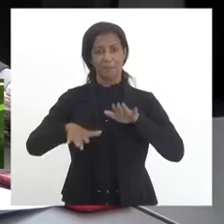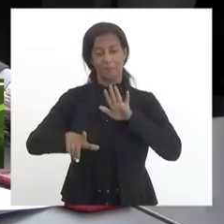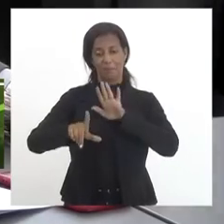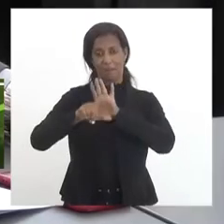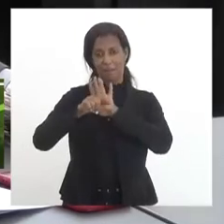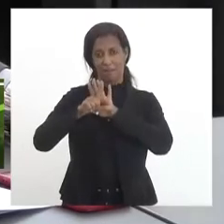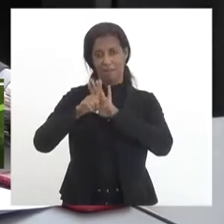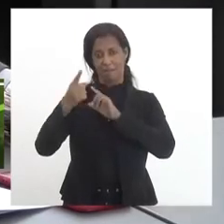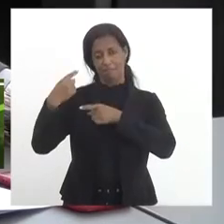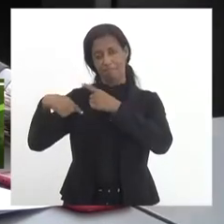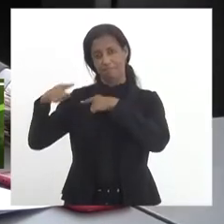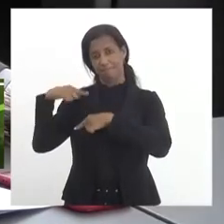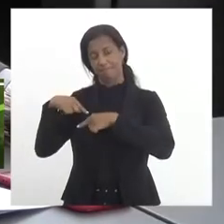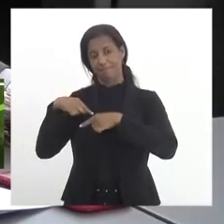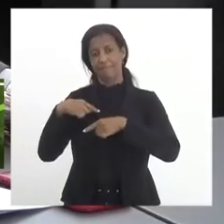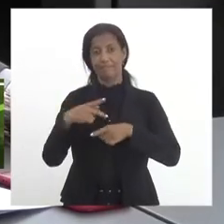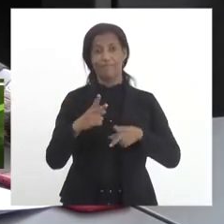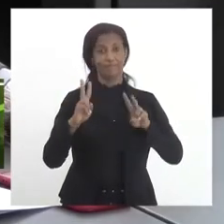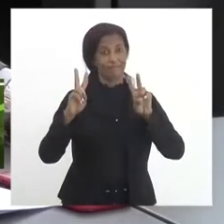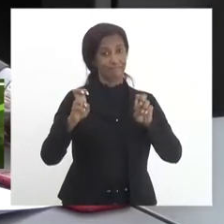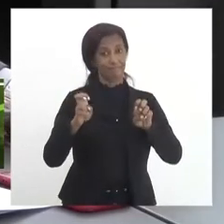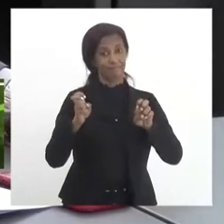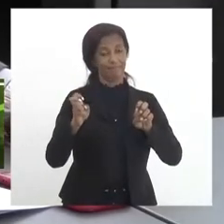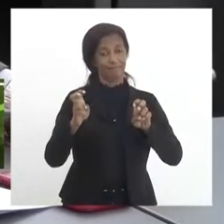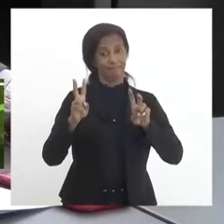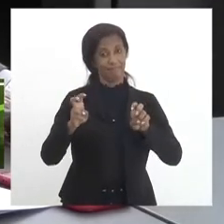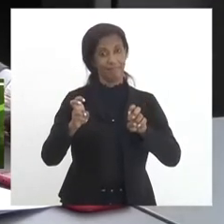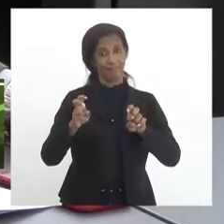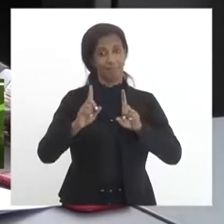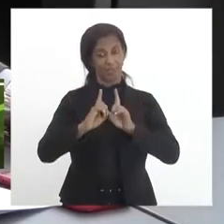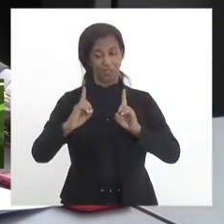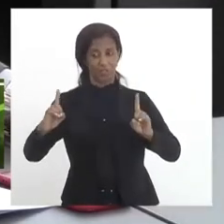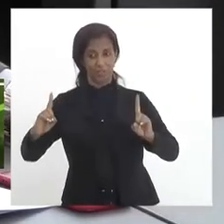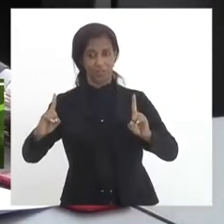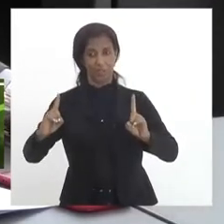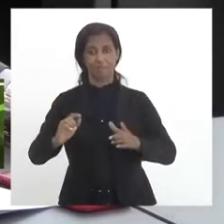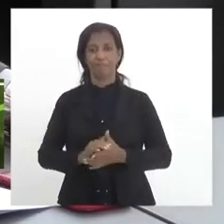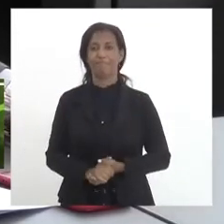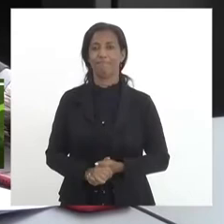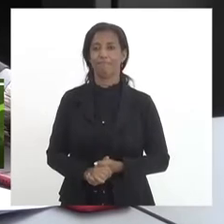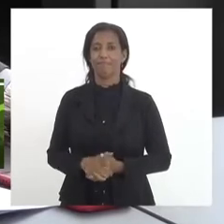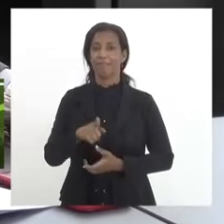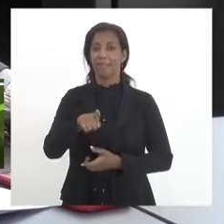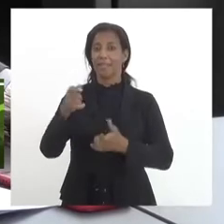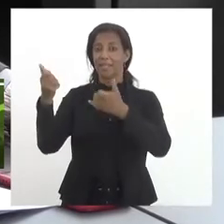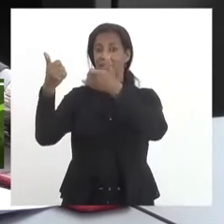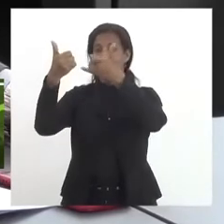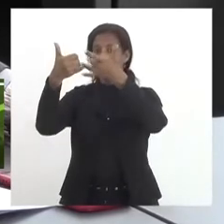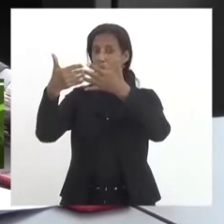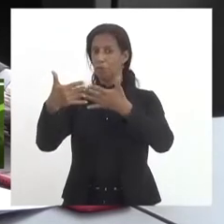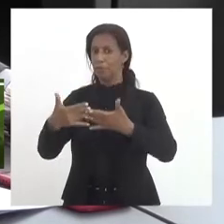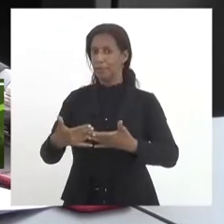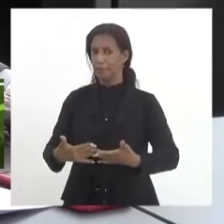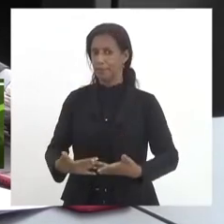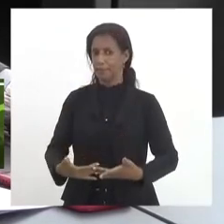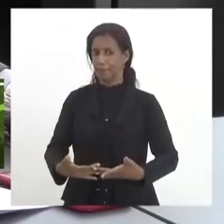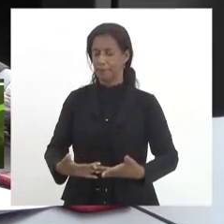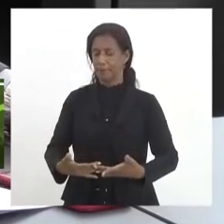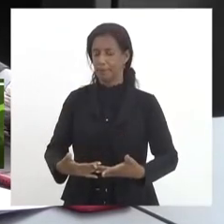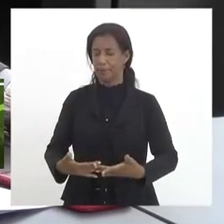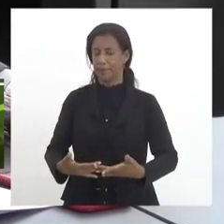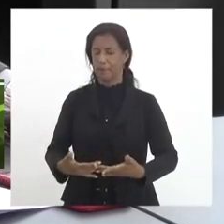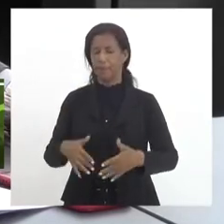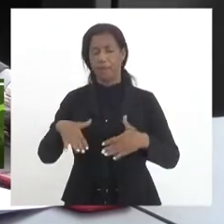anterior tratar também de distanciamento, ele está detalhando o distanciamento. É claro